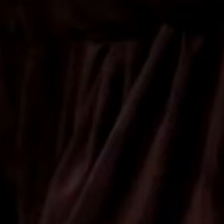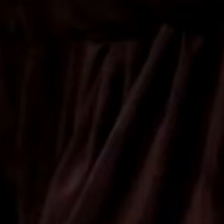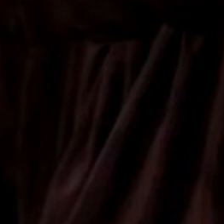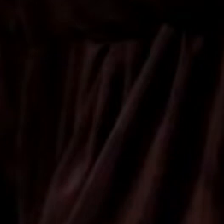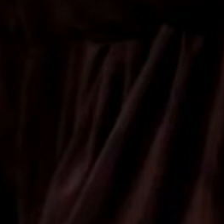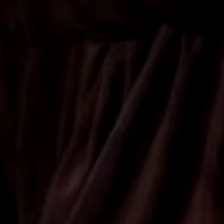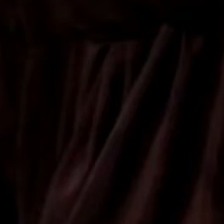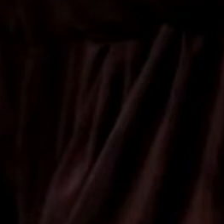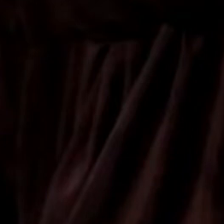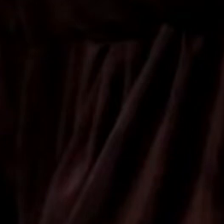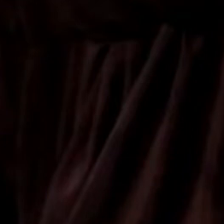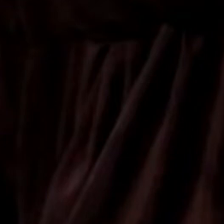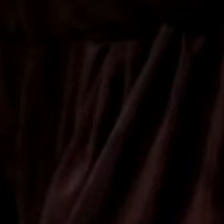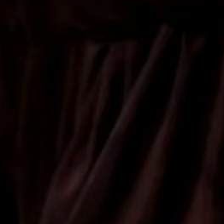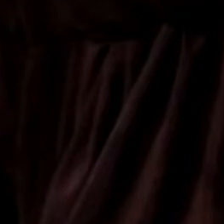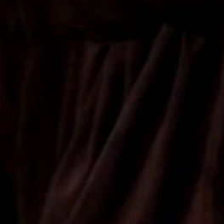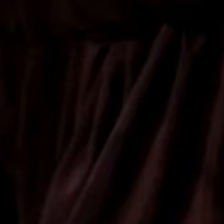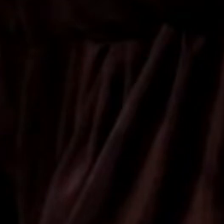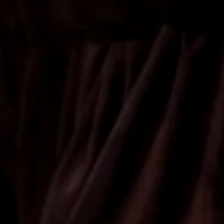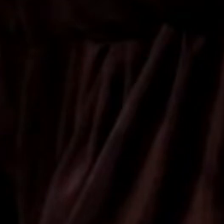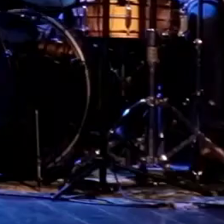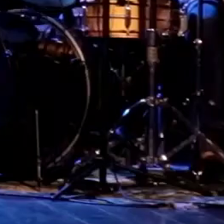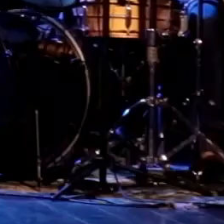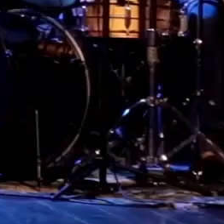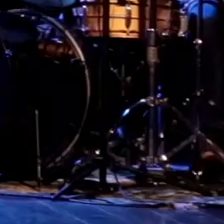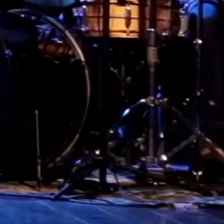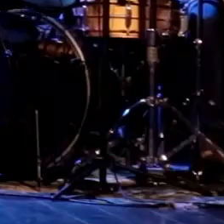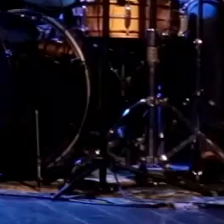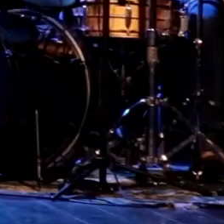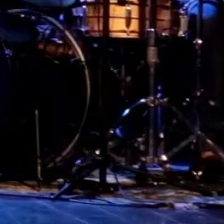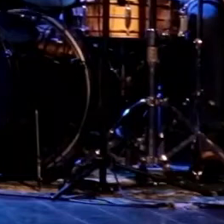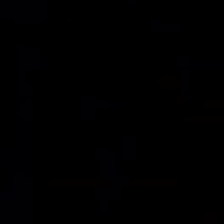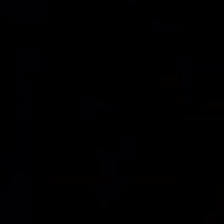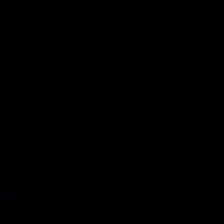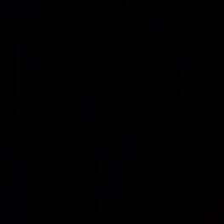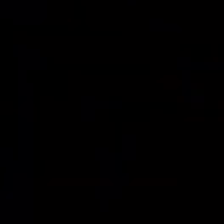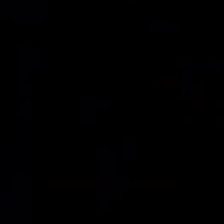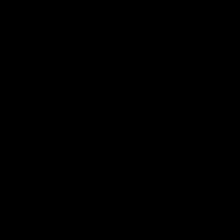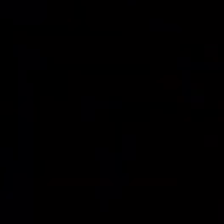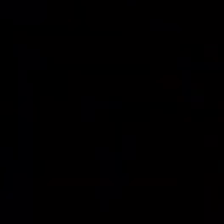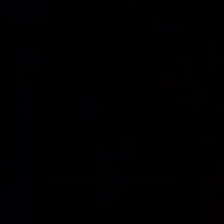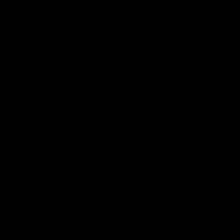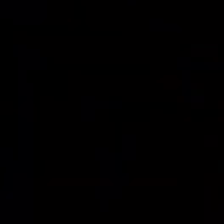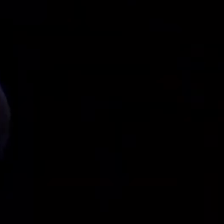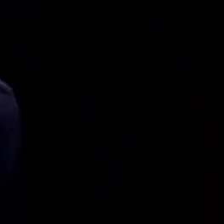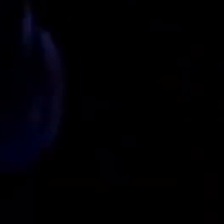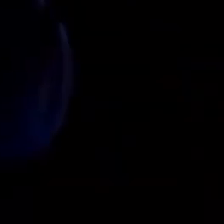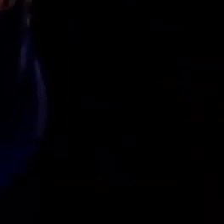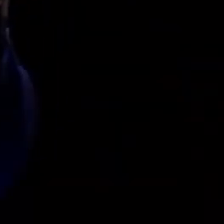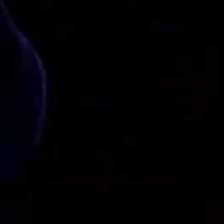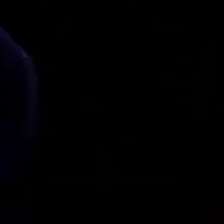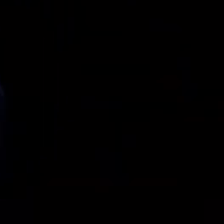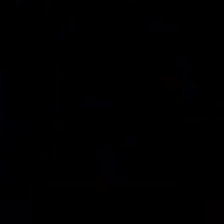Zola, guludiri. Zola, Zola, Zola, Zola, Zola,